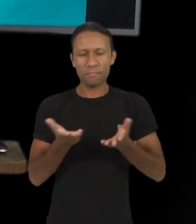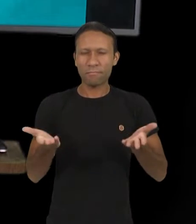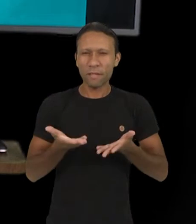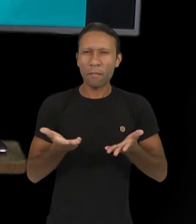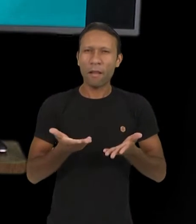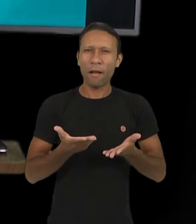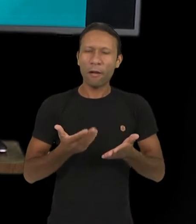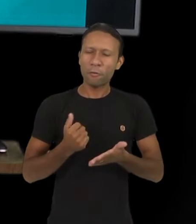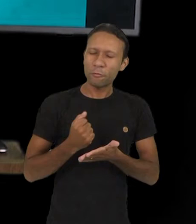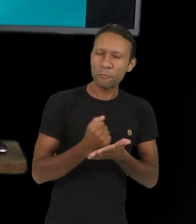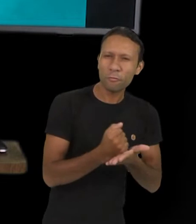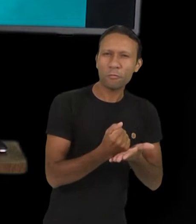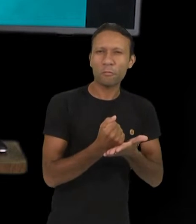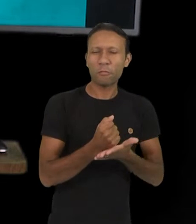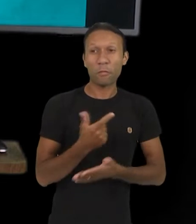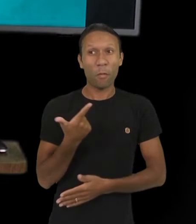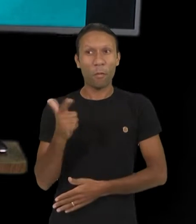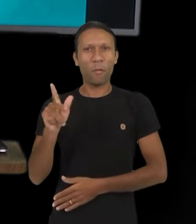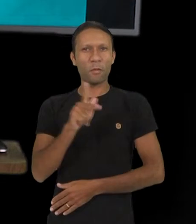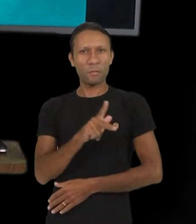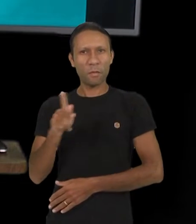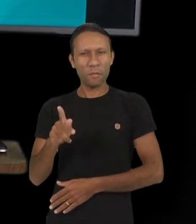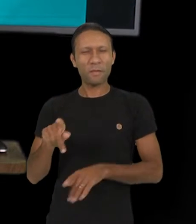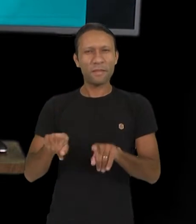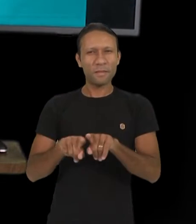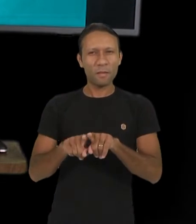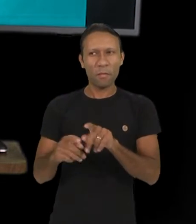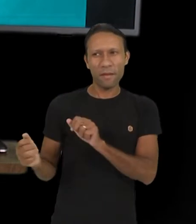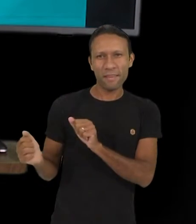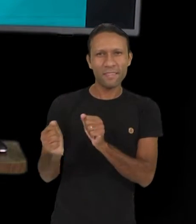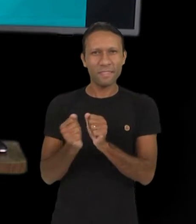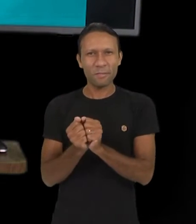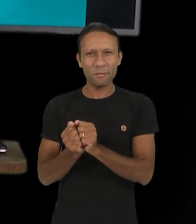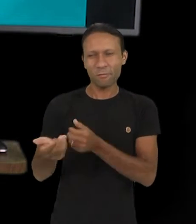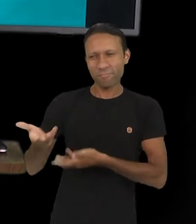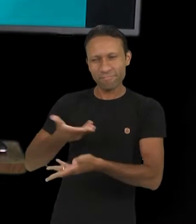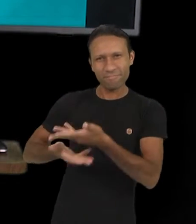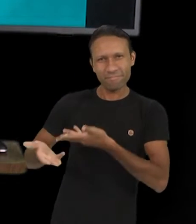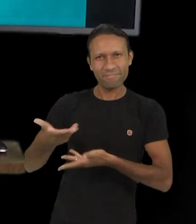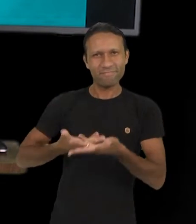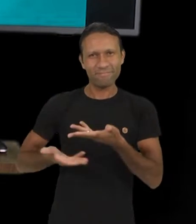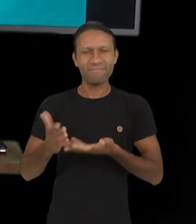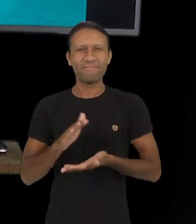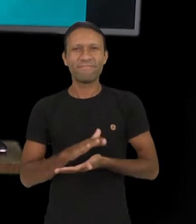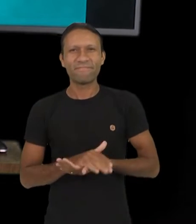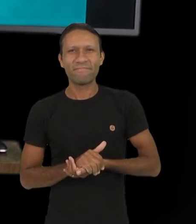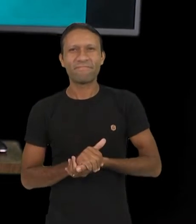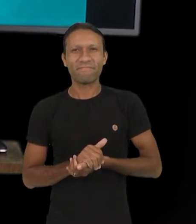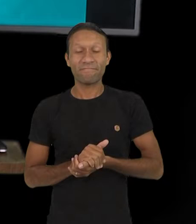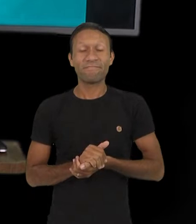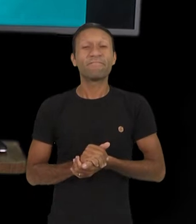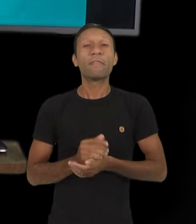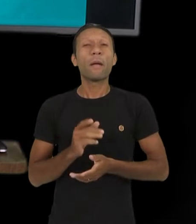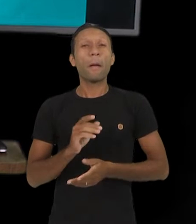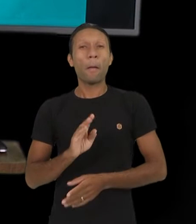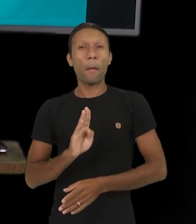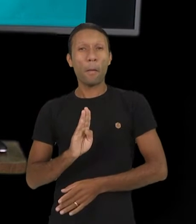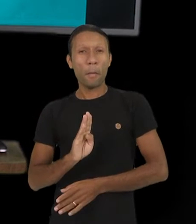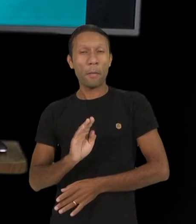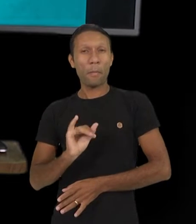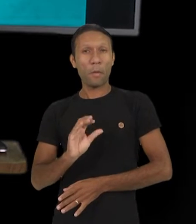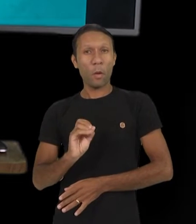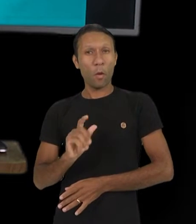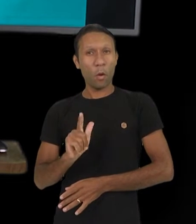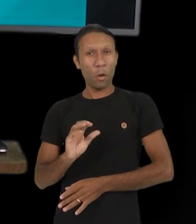ano, eu, professor Marcelo Bezerra, a gente vai estar lá no meio de campo ali, passando a bola um para o outro, tá? Com